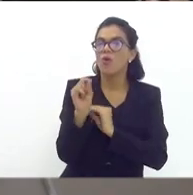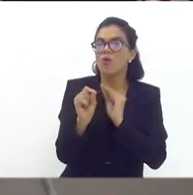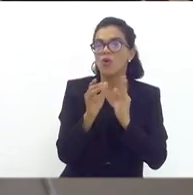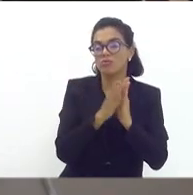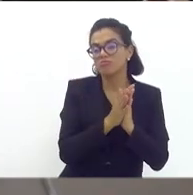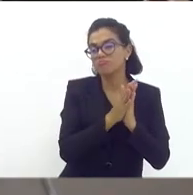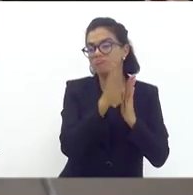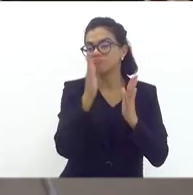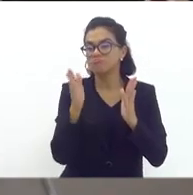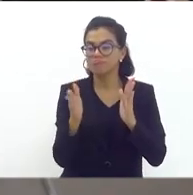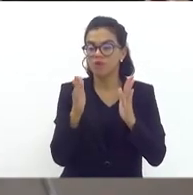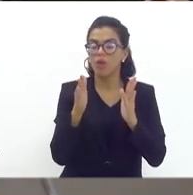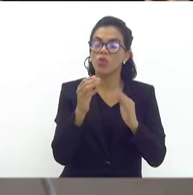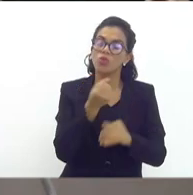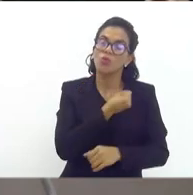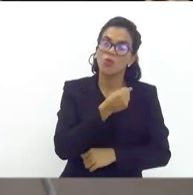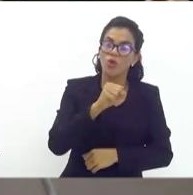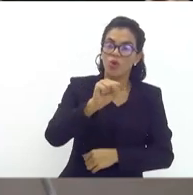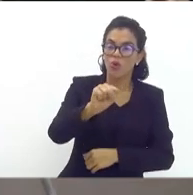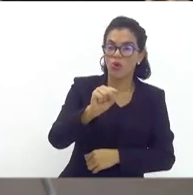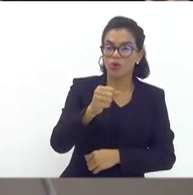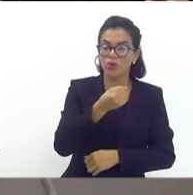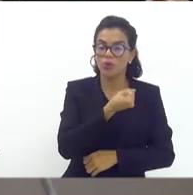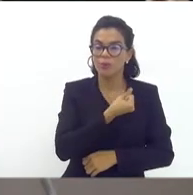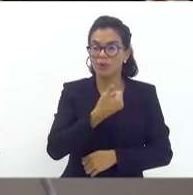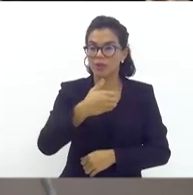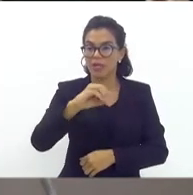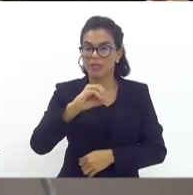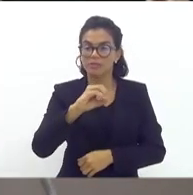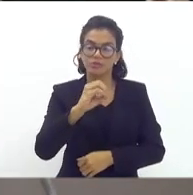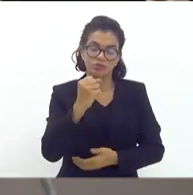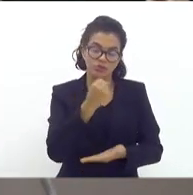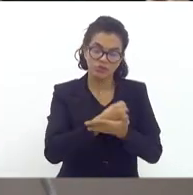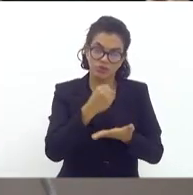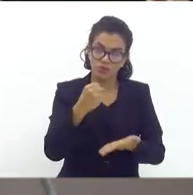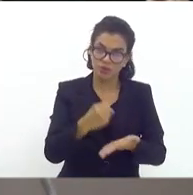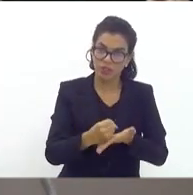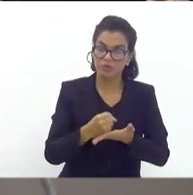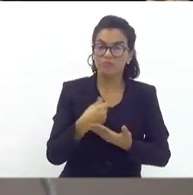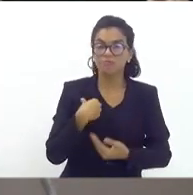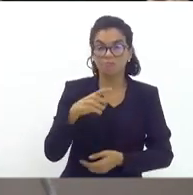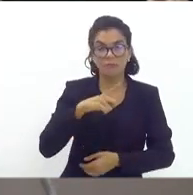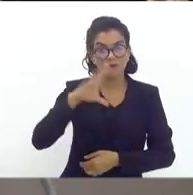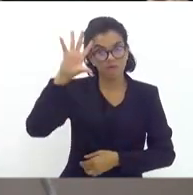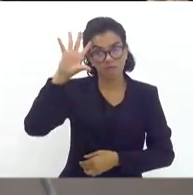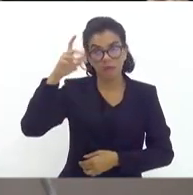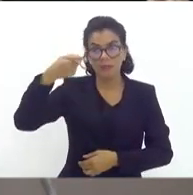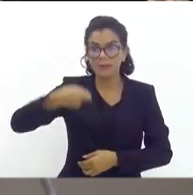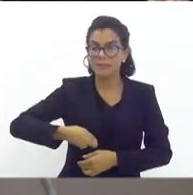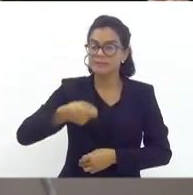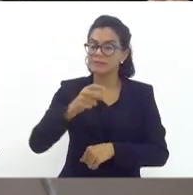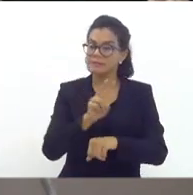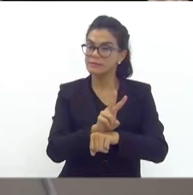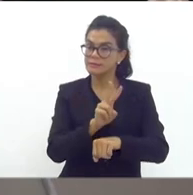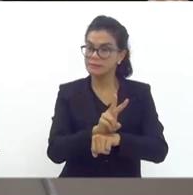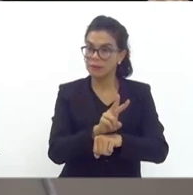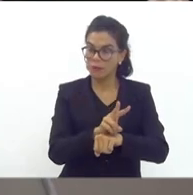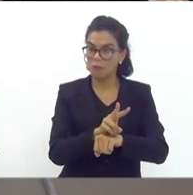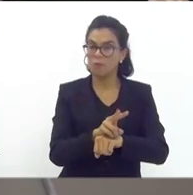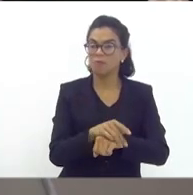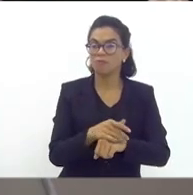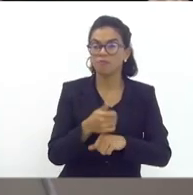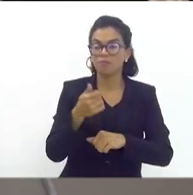dos termos oitavo e décimo do contrato Essa serve a Lagos houve uma decisão preliminar do tribunal